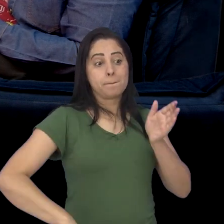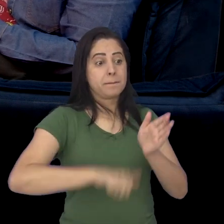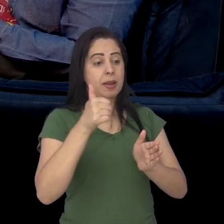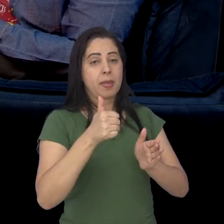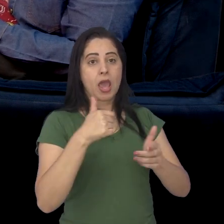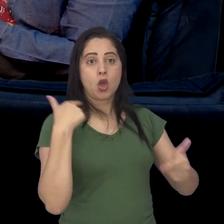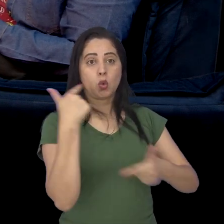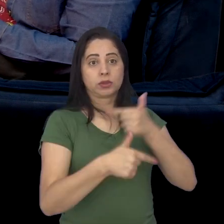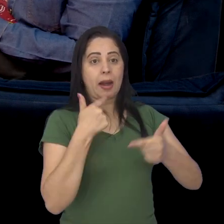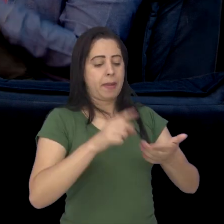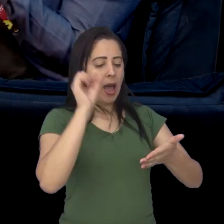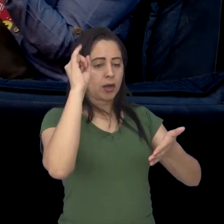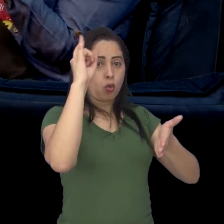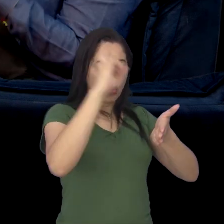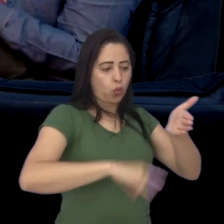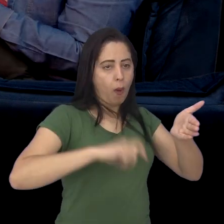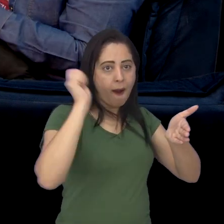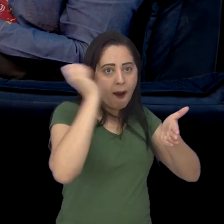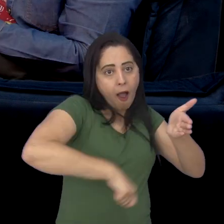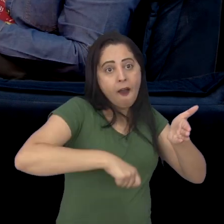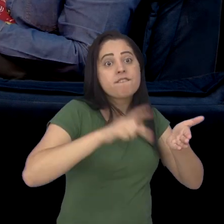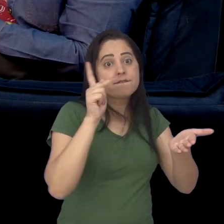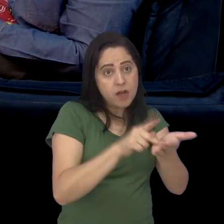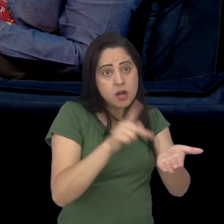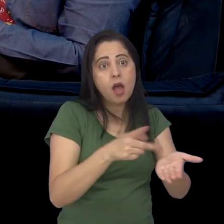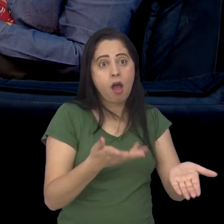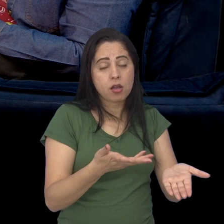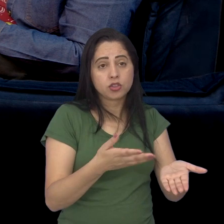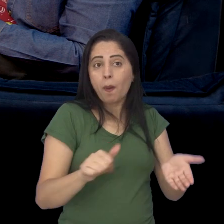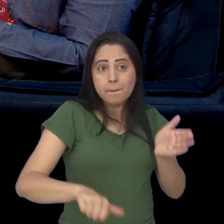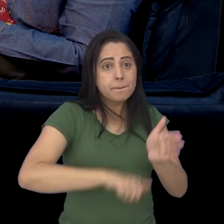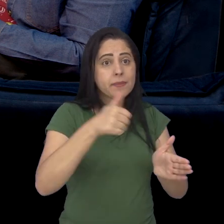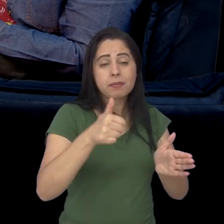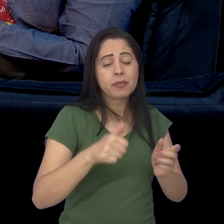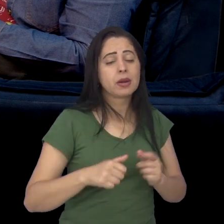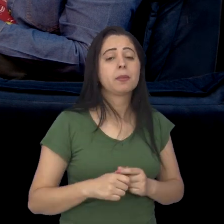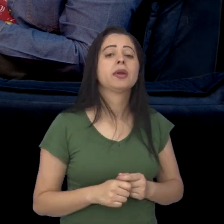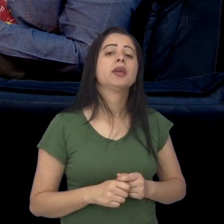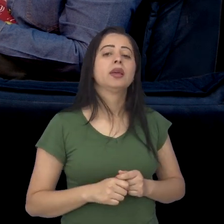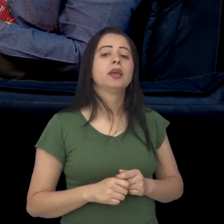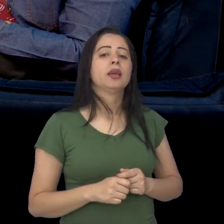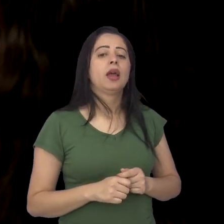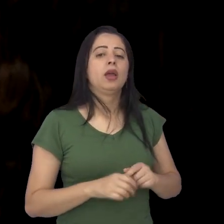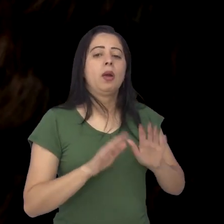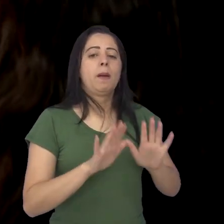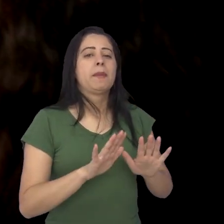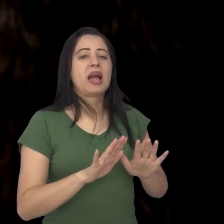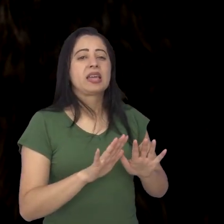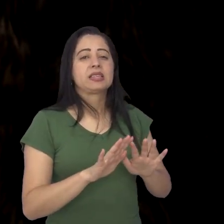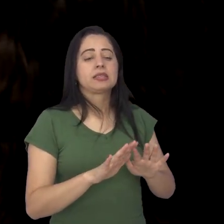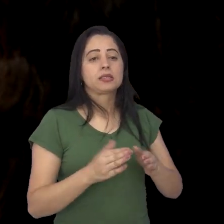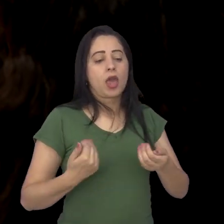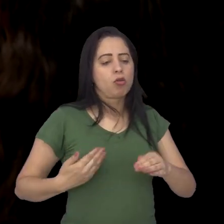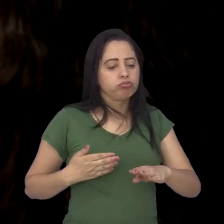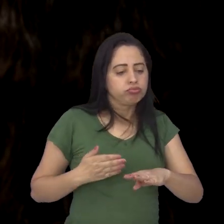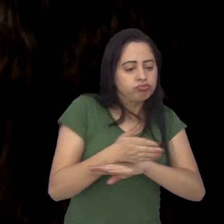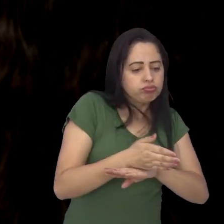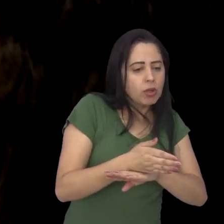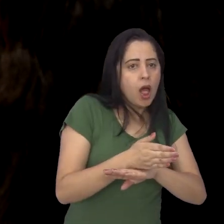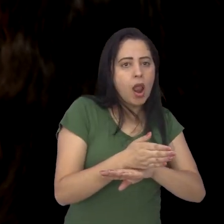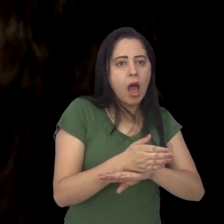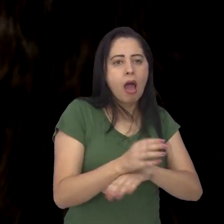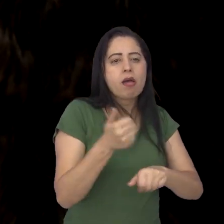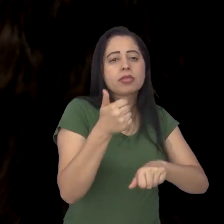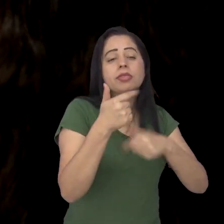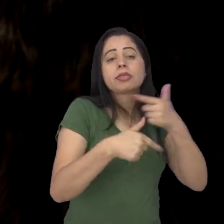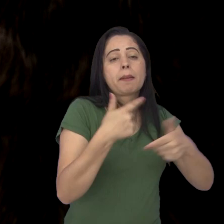registrado. Já tinha feito, escrito em jornal, tal, mas era uma coisa na época de estágio. Como jornalista